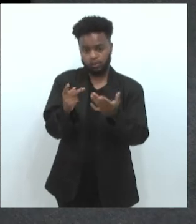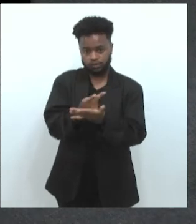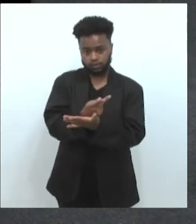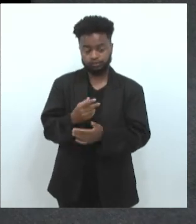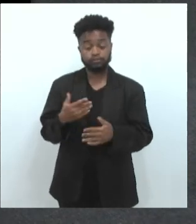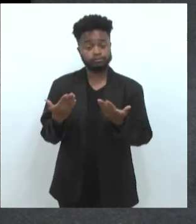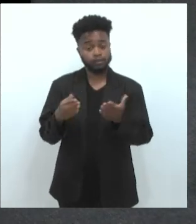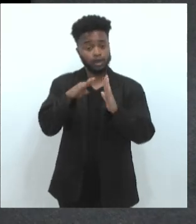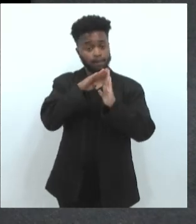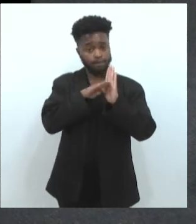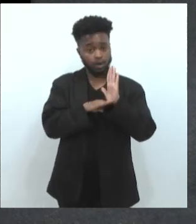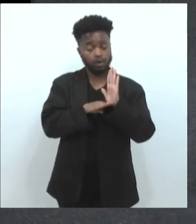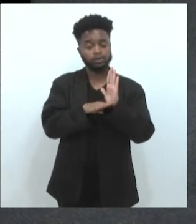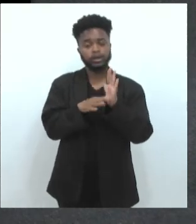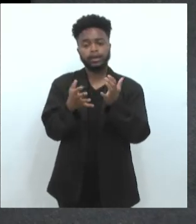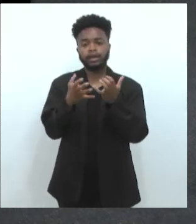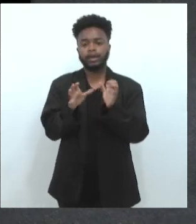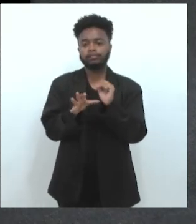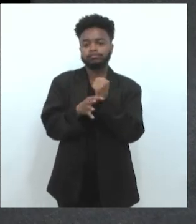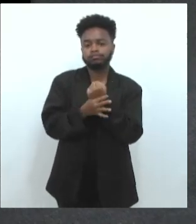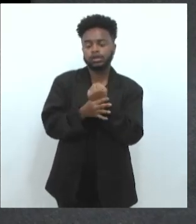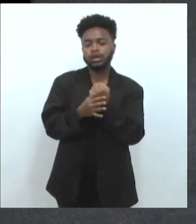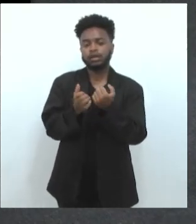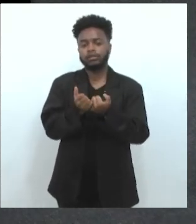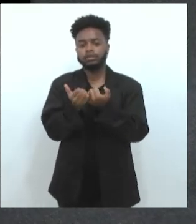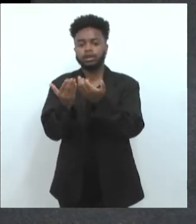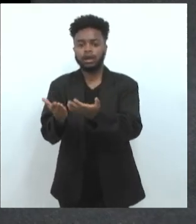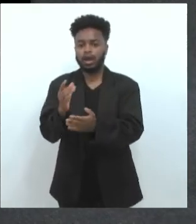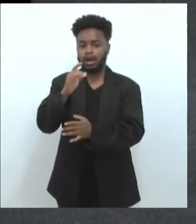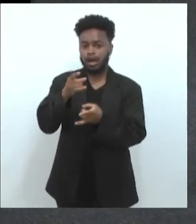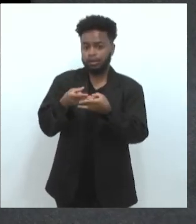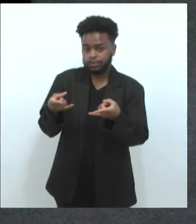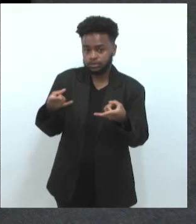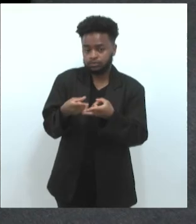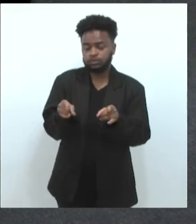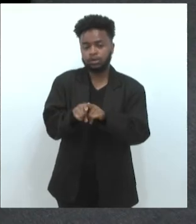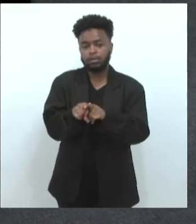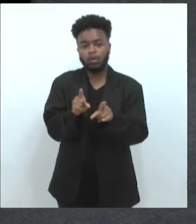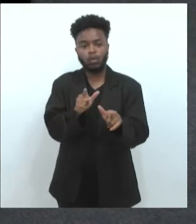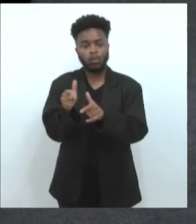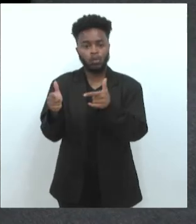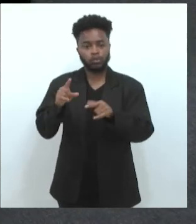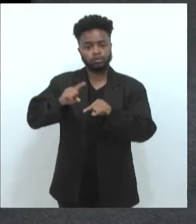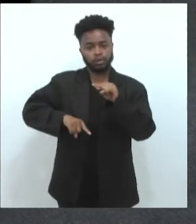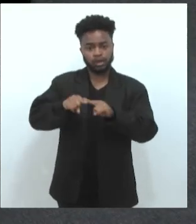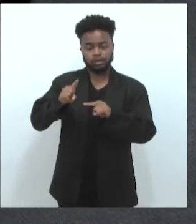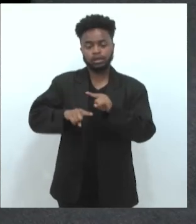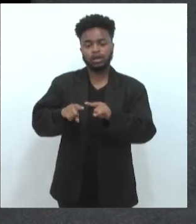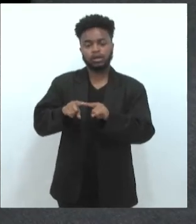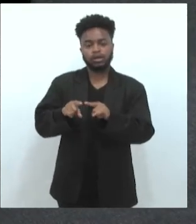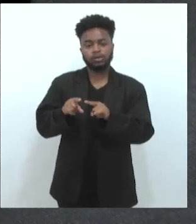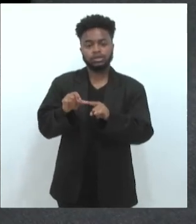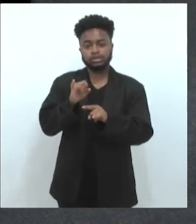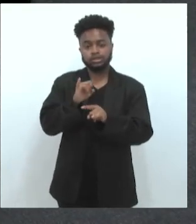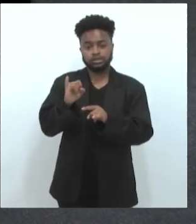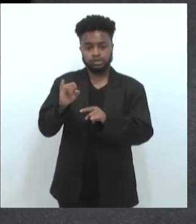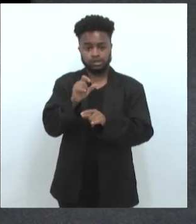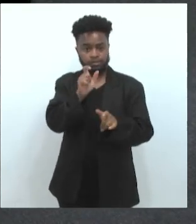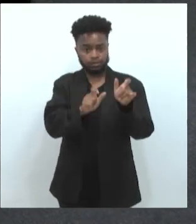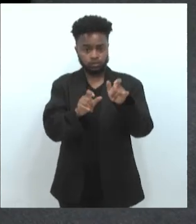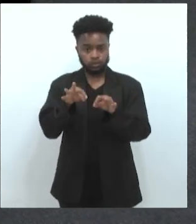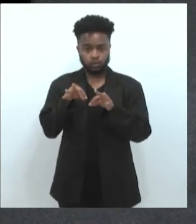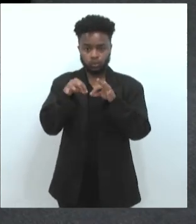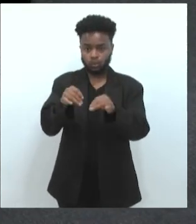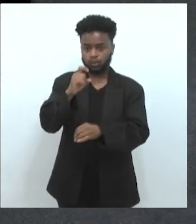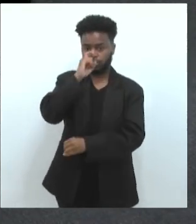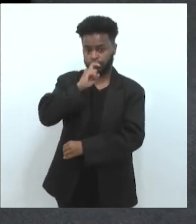visa garantir o acesso a absorventes e outros produtos de higiene a todas as pessoas que menstruam,